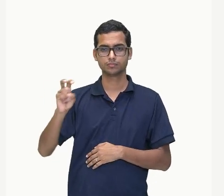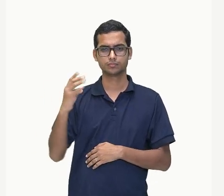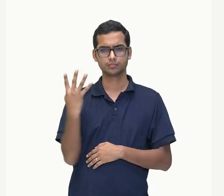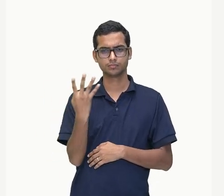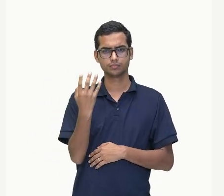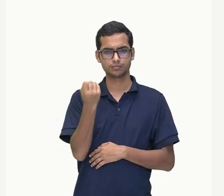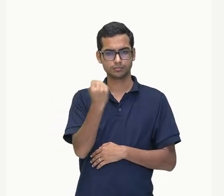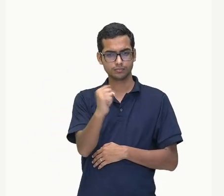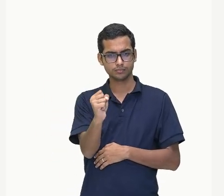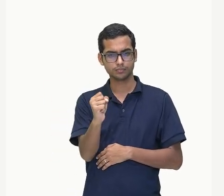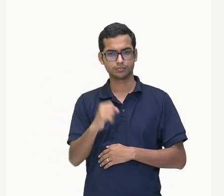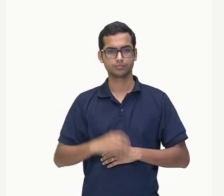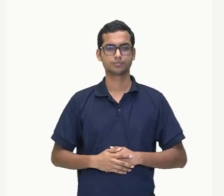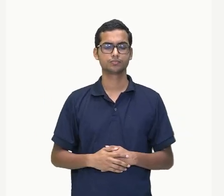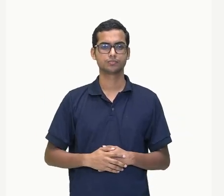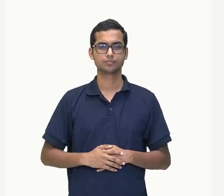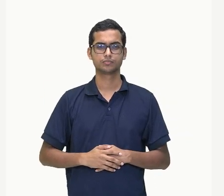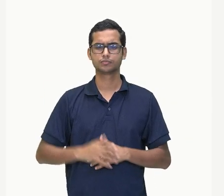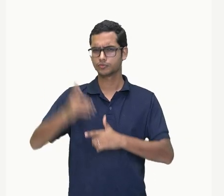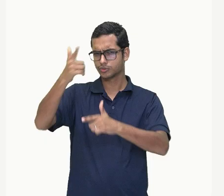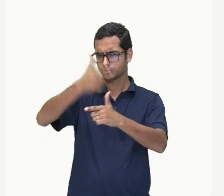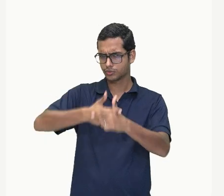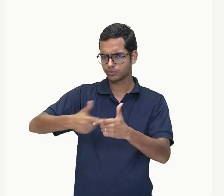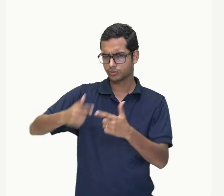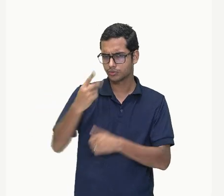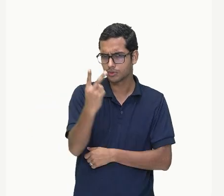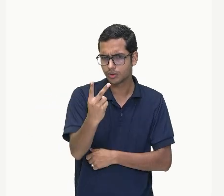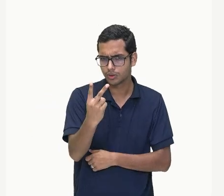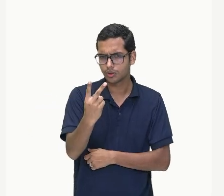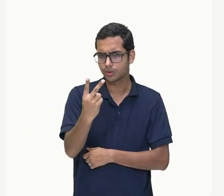548. Ele é divisível por 2?